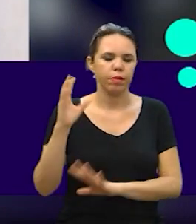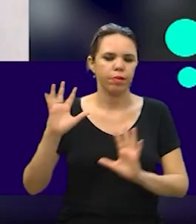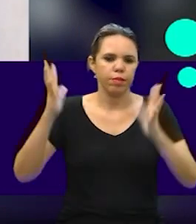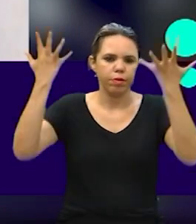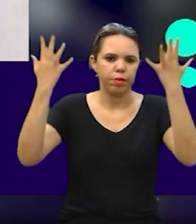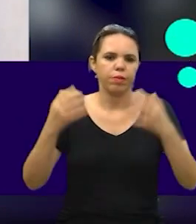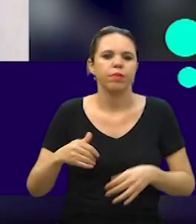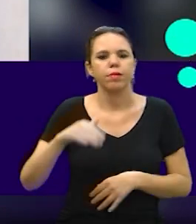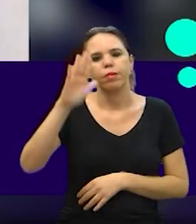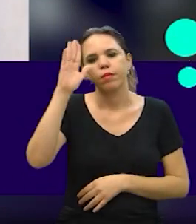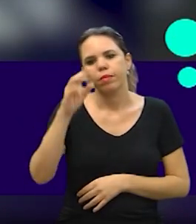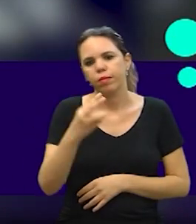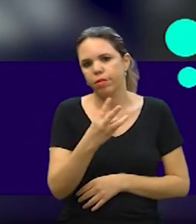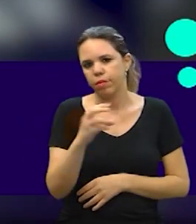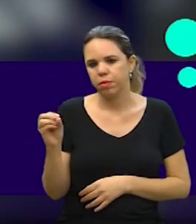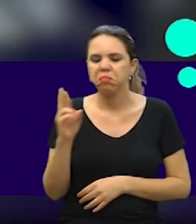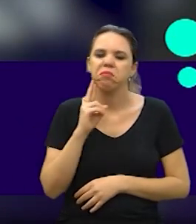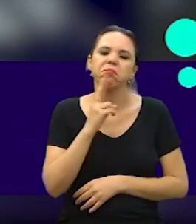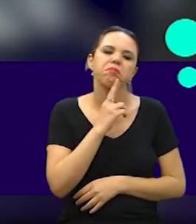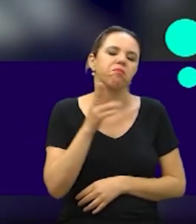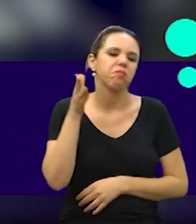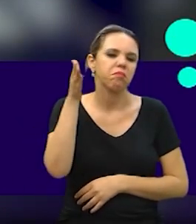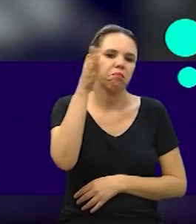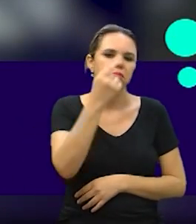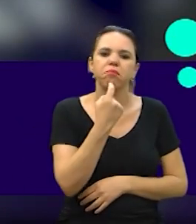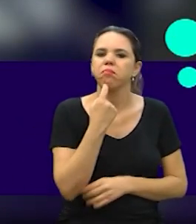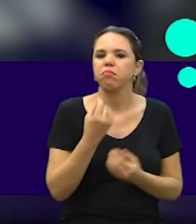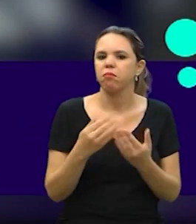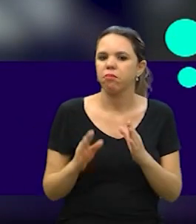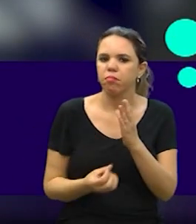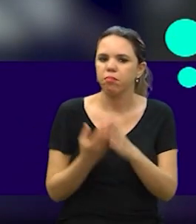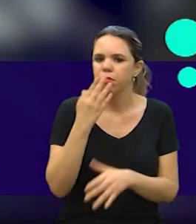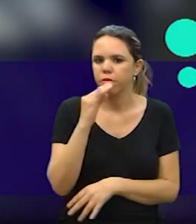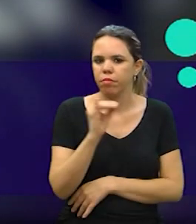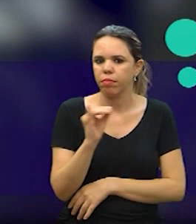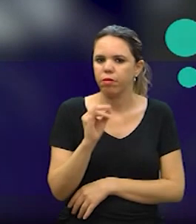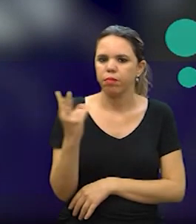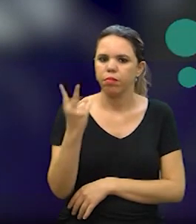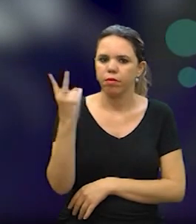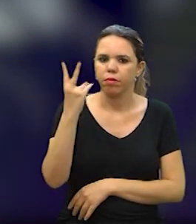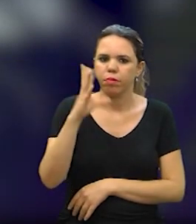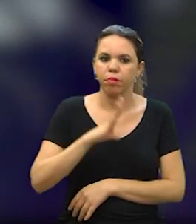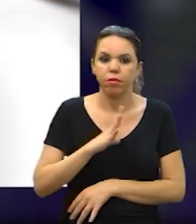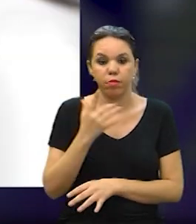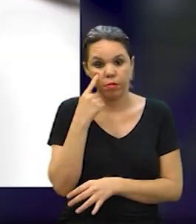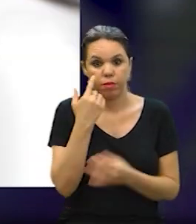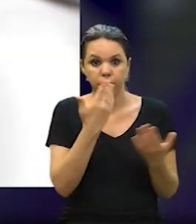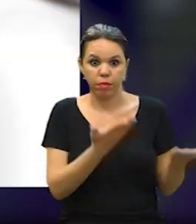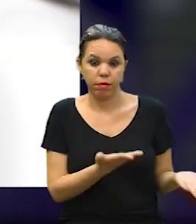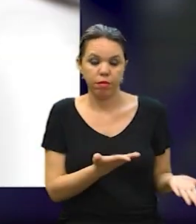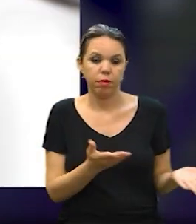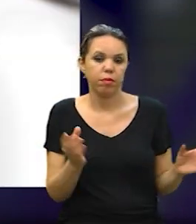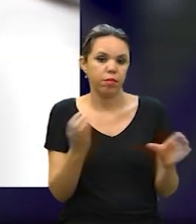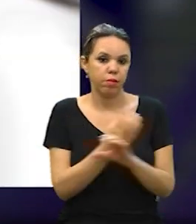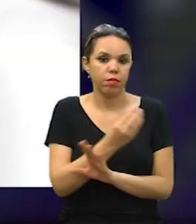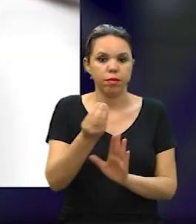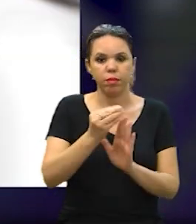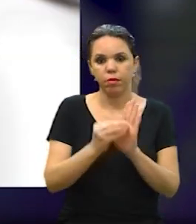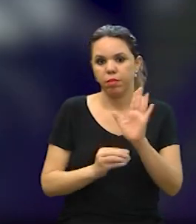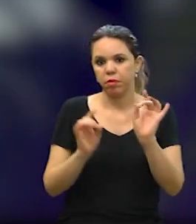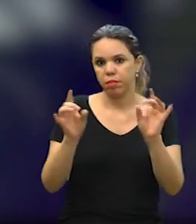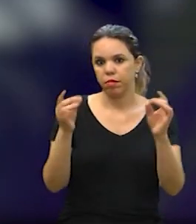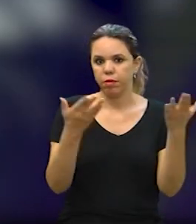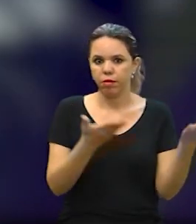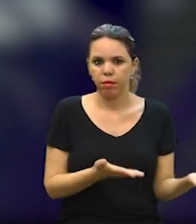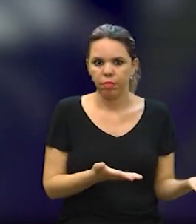do evento, vai contar com mais de 30 restaurantes em Campinas, Indaiatuba e Valinhos. E olha só, cardápio